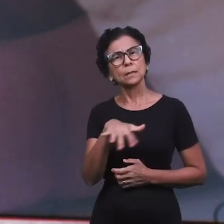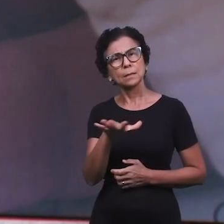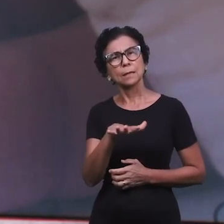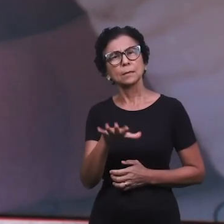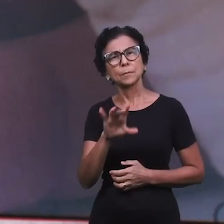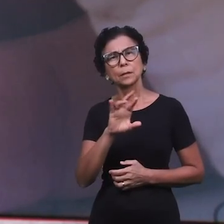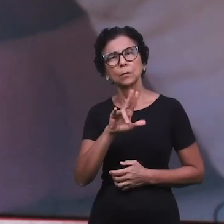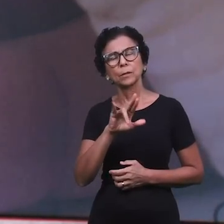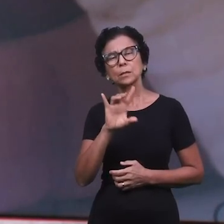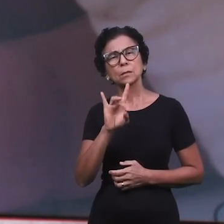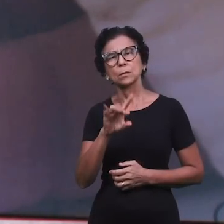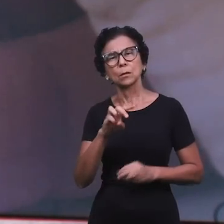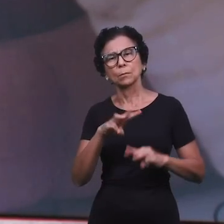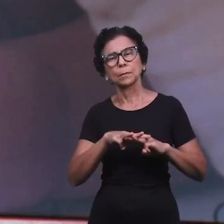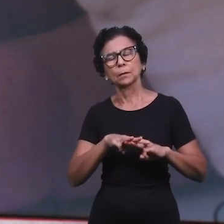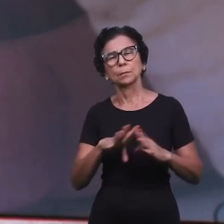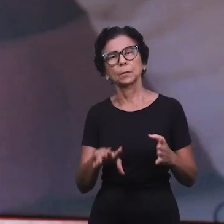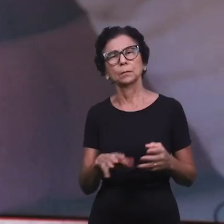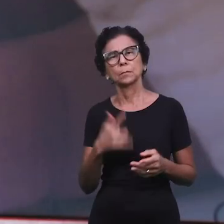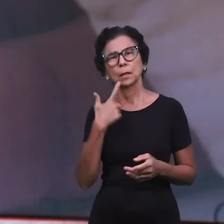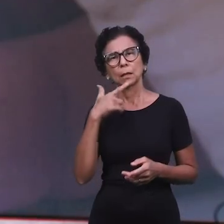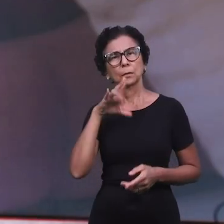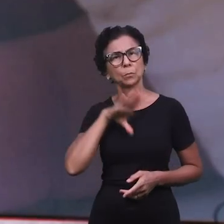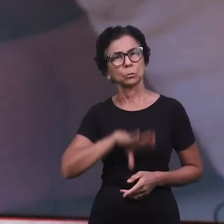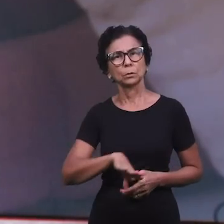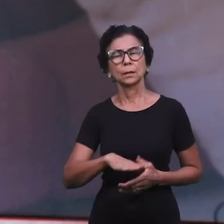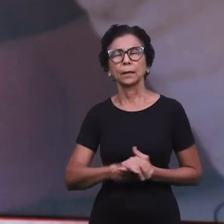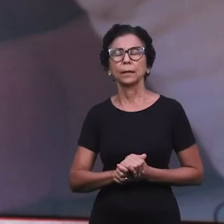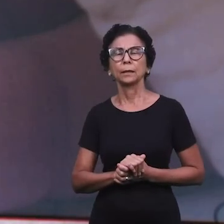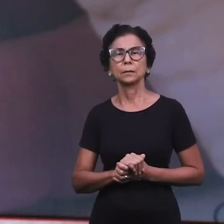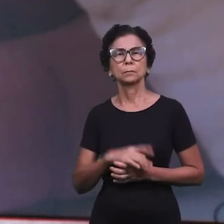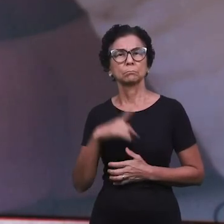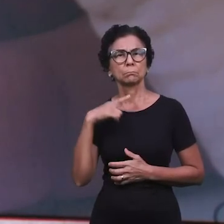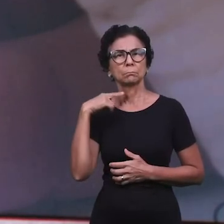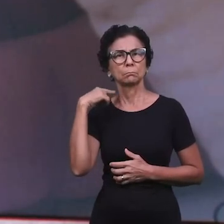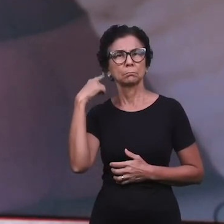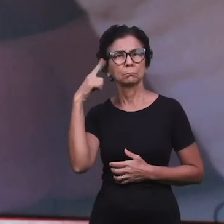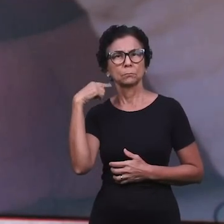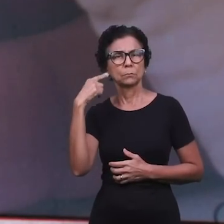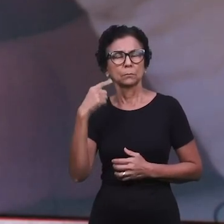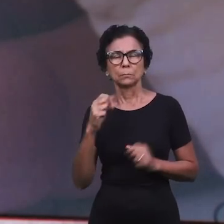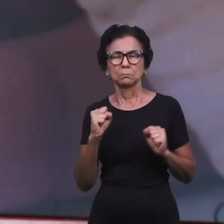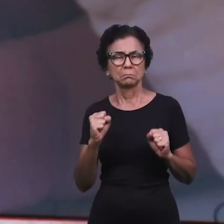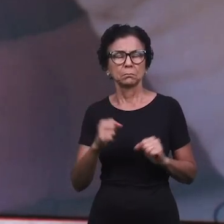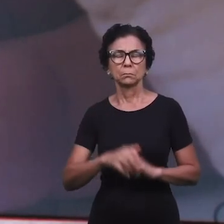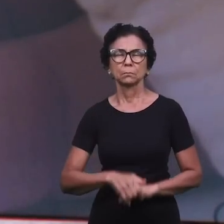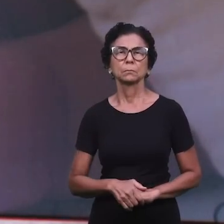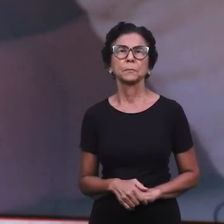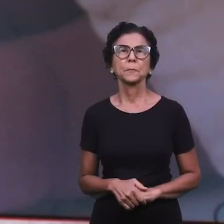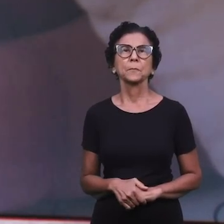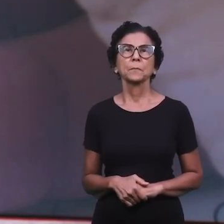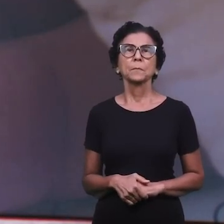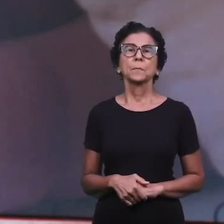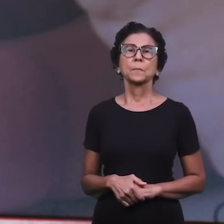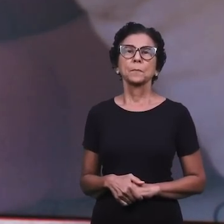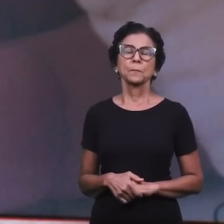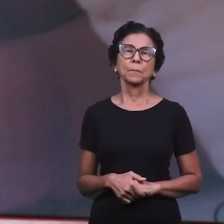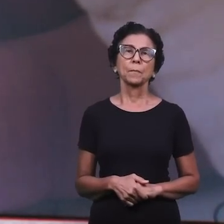também isso pode ser necessário, português, direito, enfim. Então, você precisa